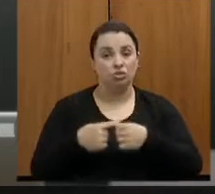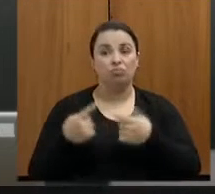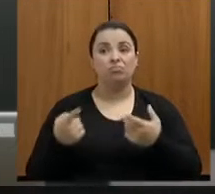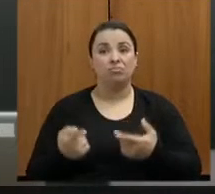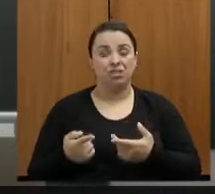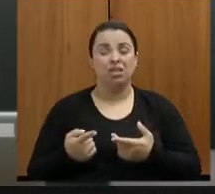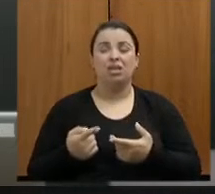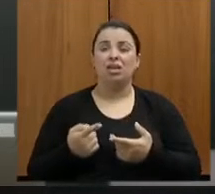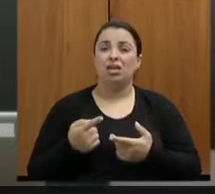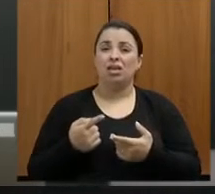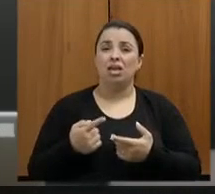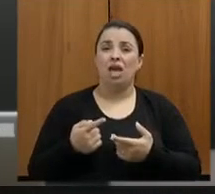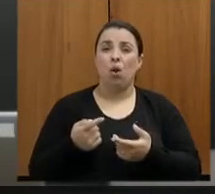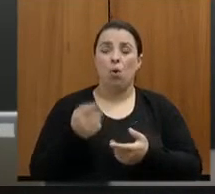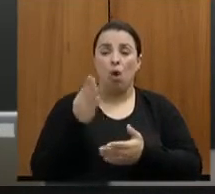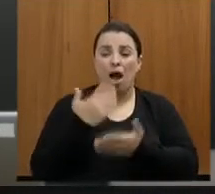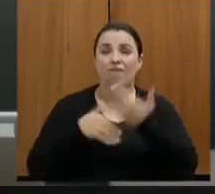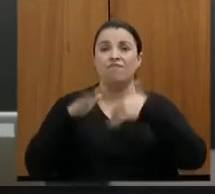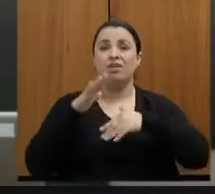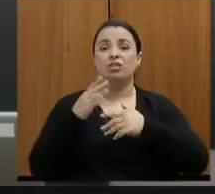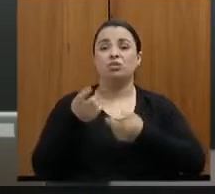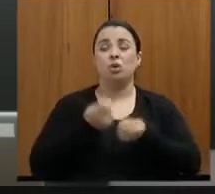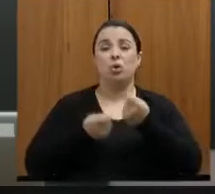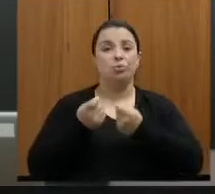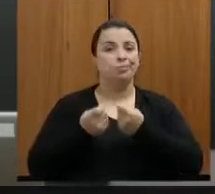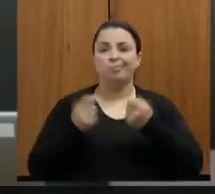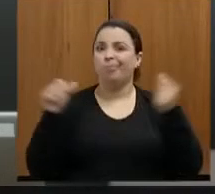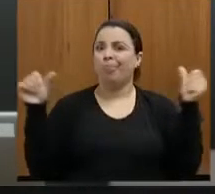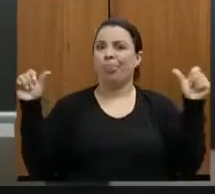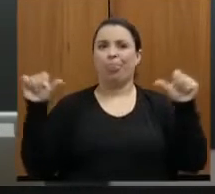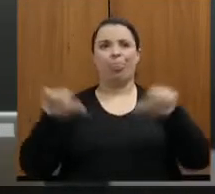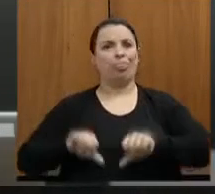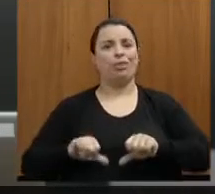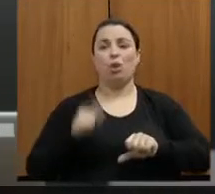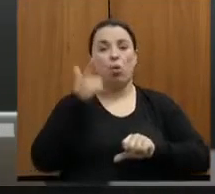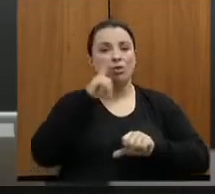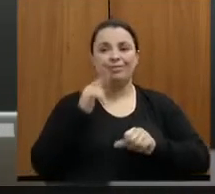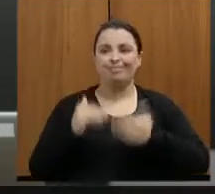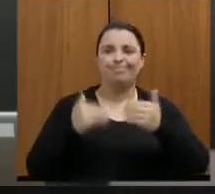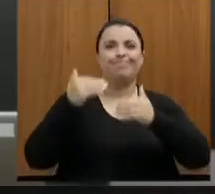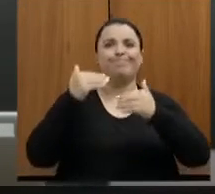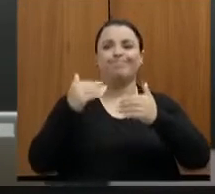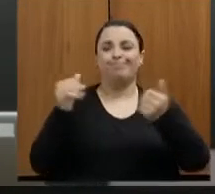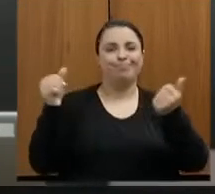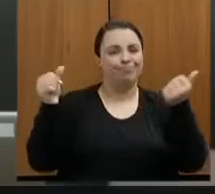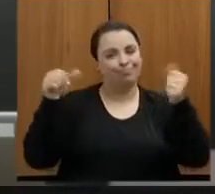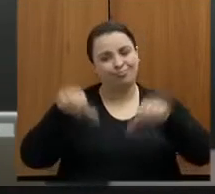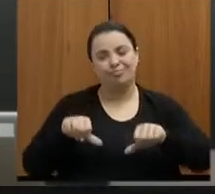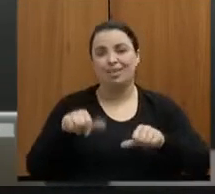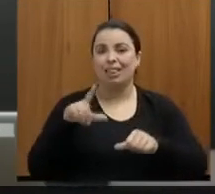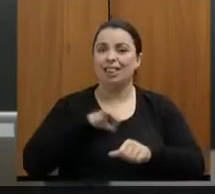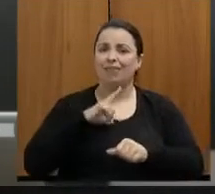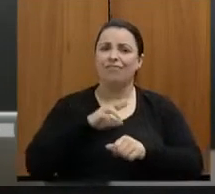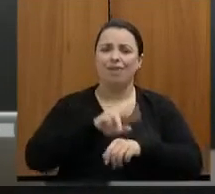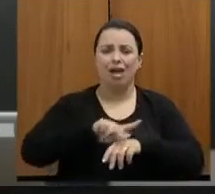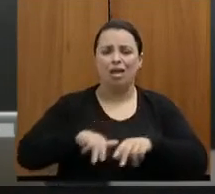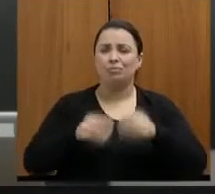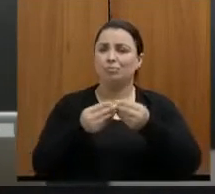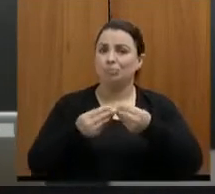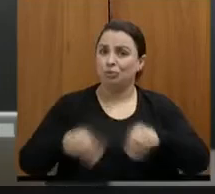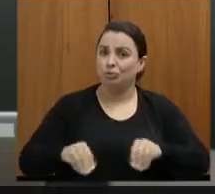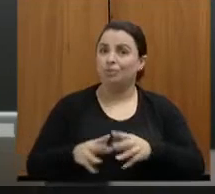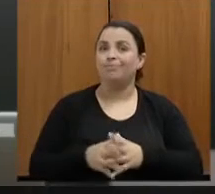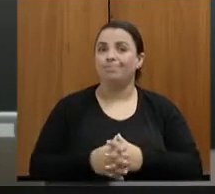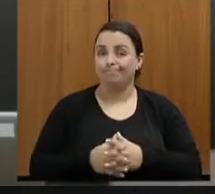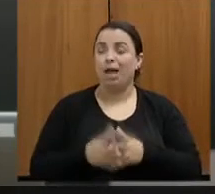avanço socioeconômico das comunidades e gerando inúmeros prejuízos. Na grande maioria das vezes,